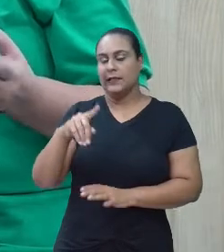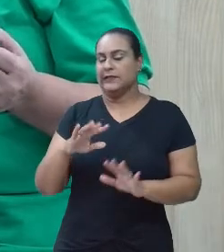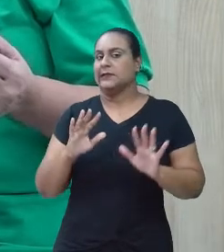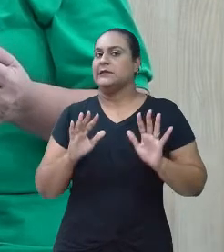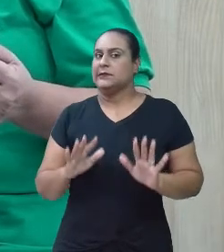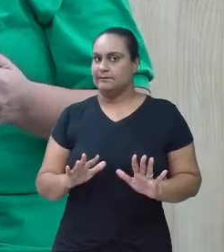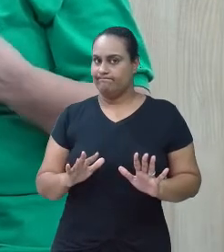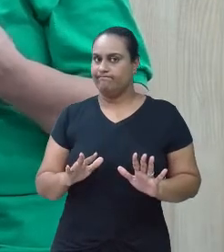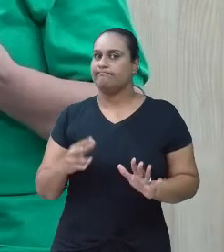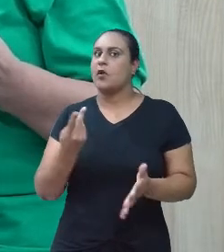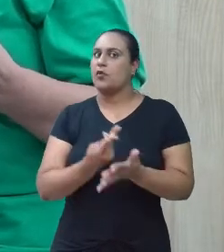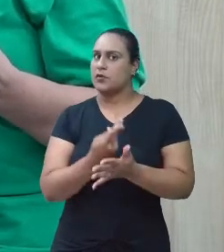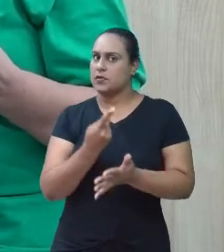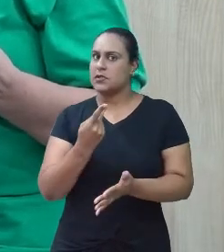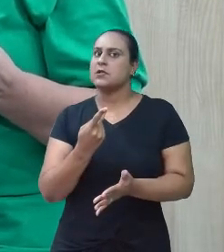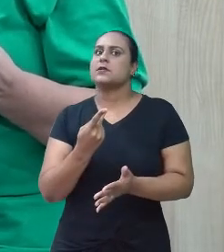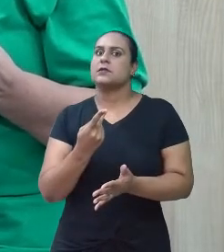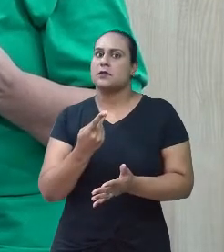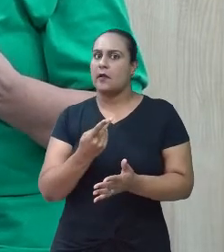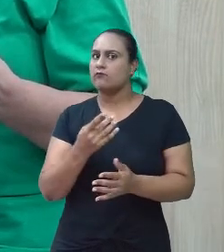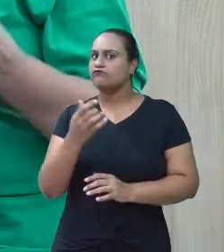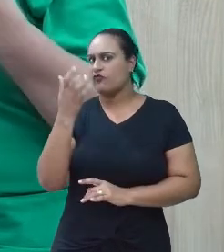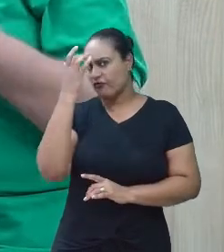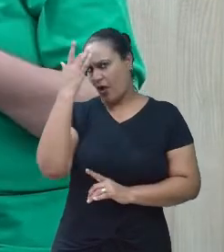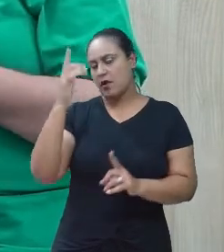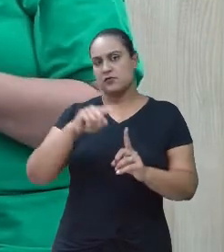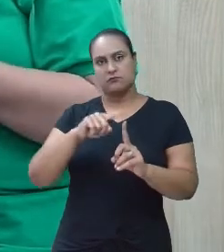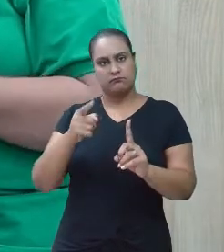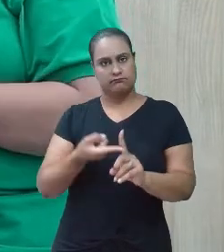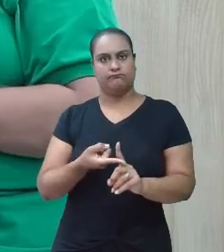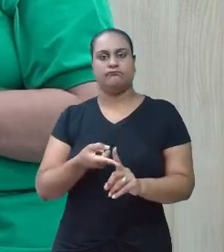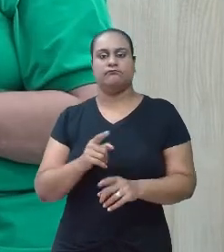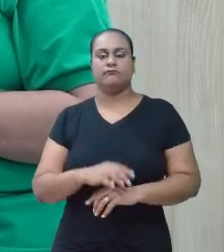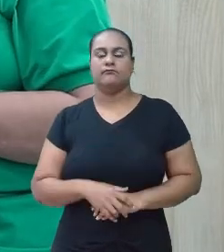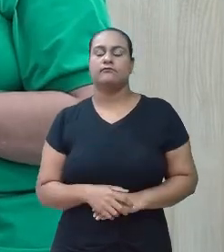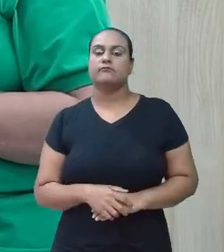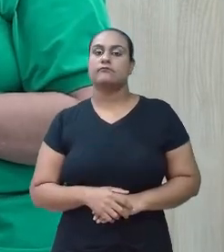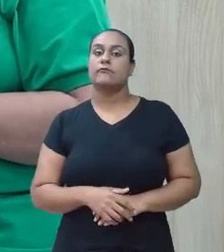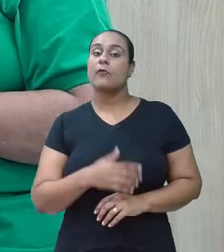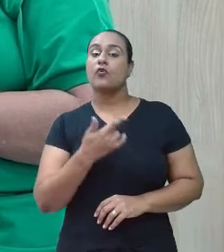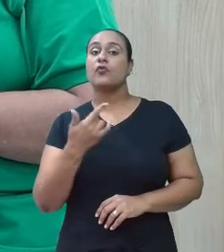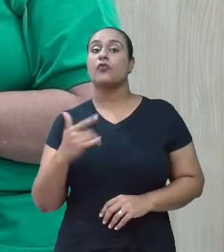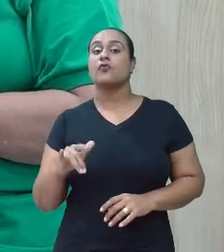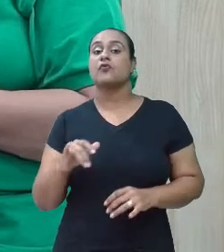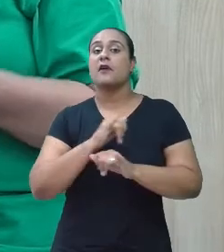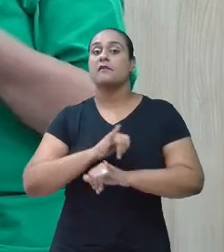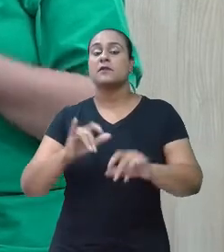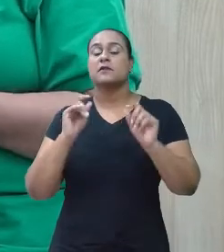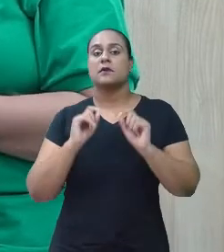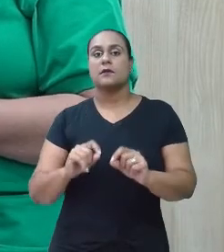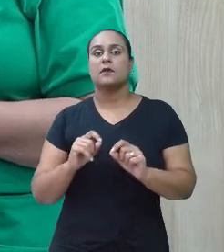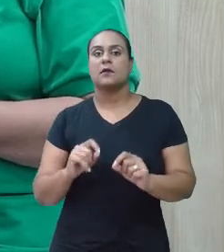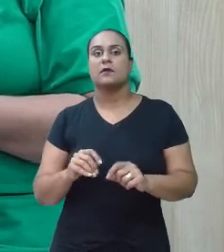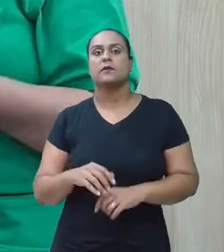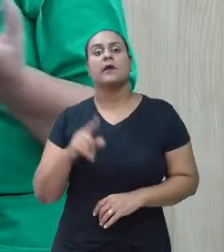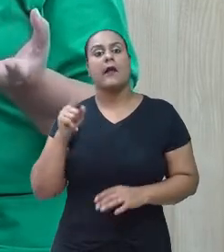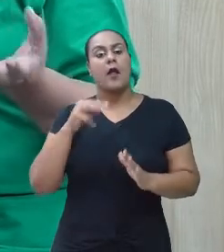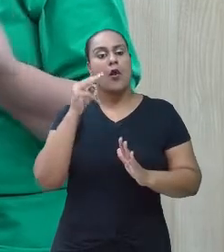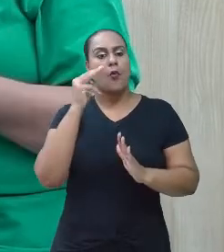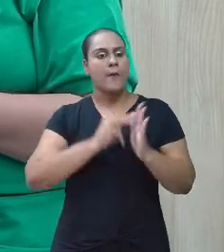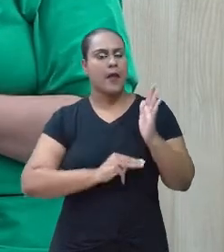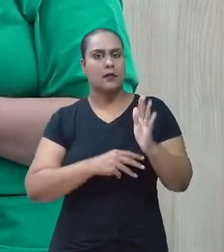pode acontecer facilmente essa gravidez. Outra coisa também que eu gostaria de colocar aqui é que é um método que